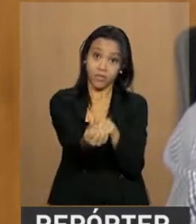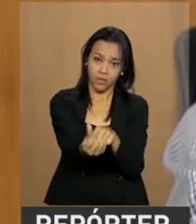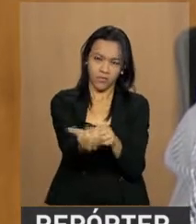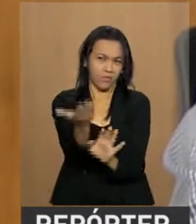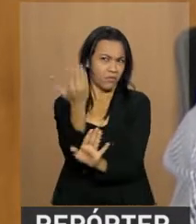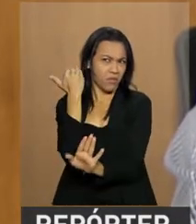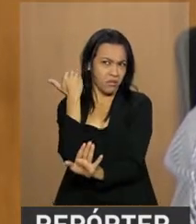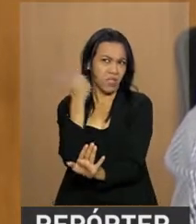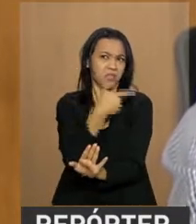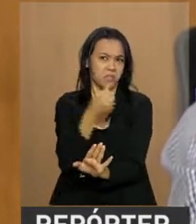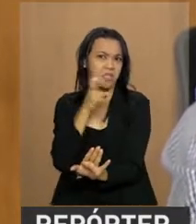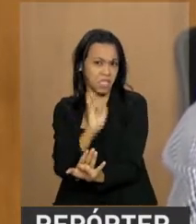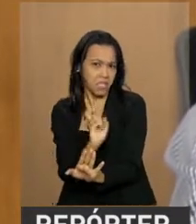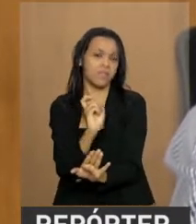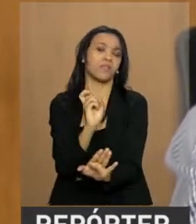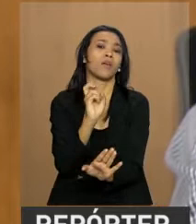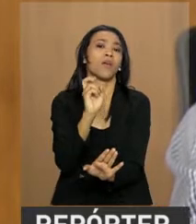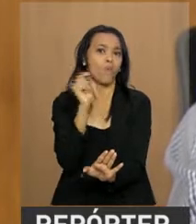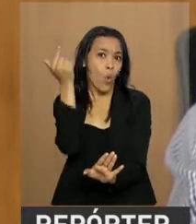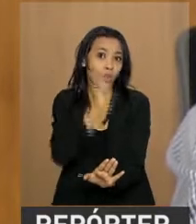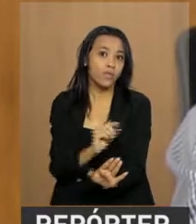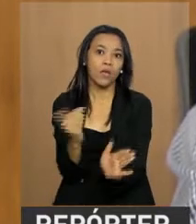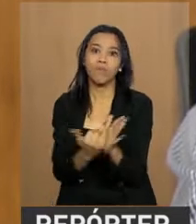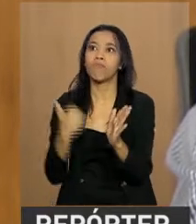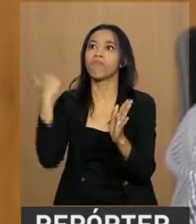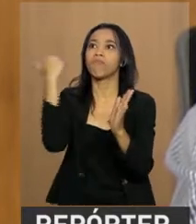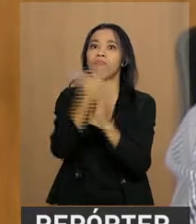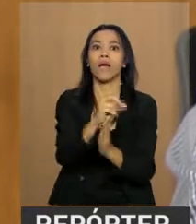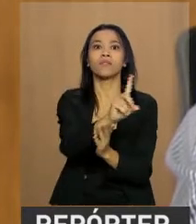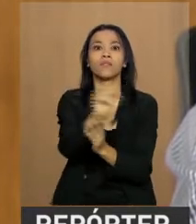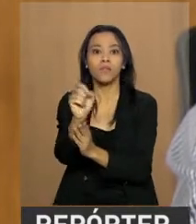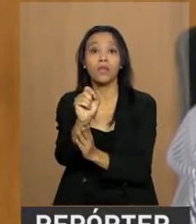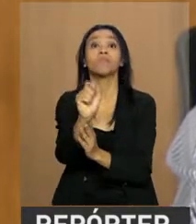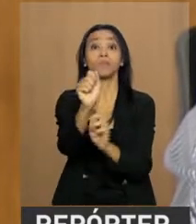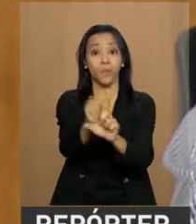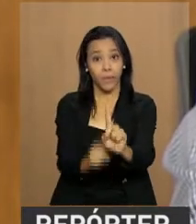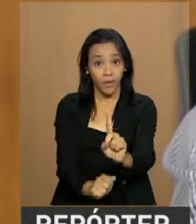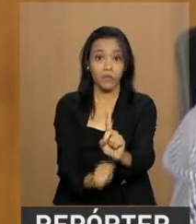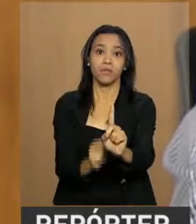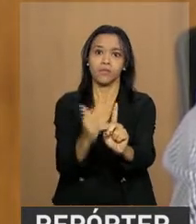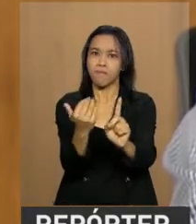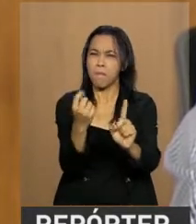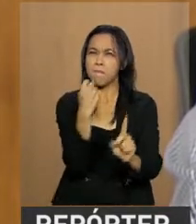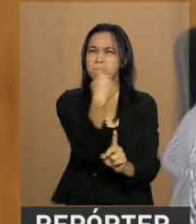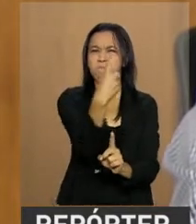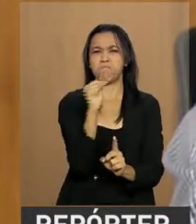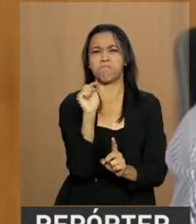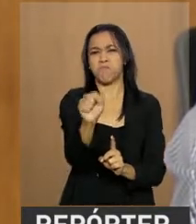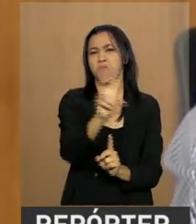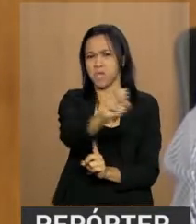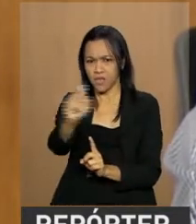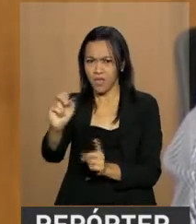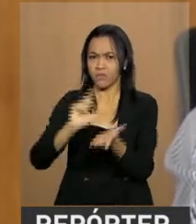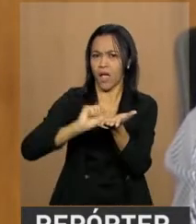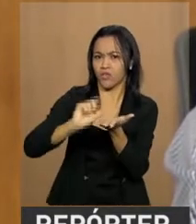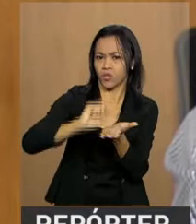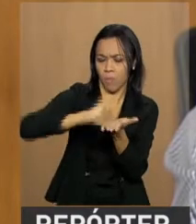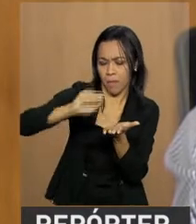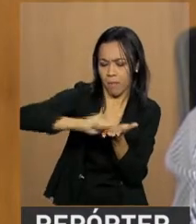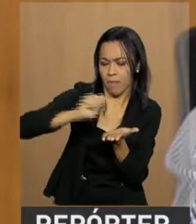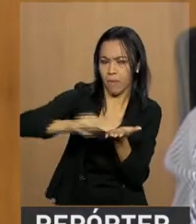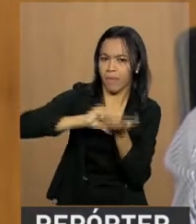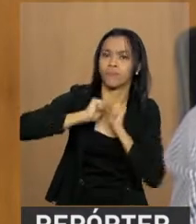no ano passado, 2015, você consegue mais de 100 artigos por mês. Nós temos por volta de 1.500 artigos científicos publicados de